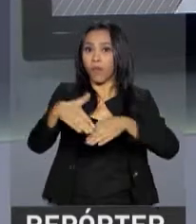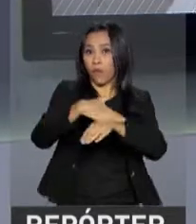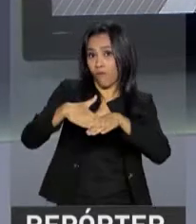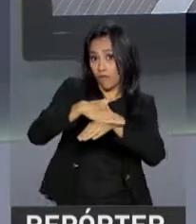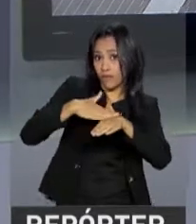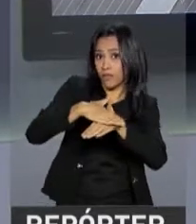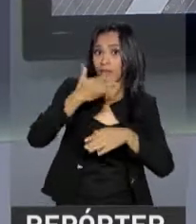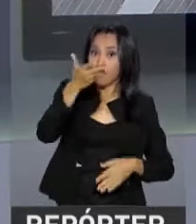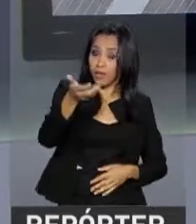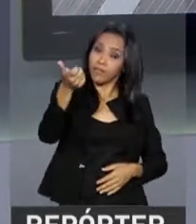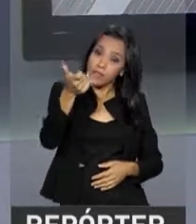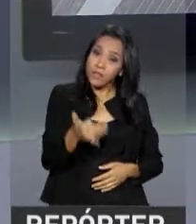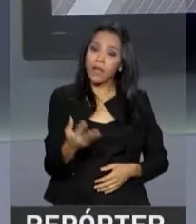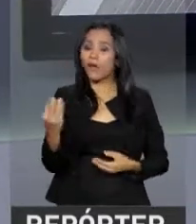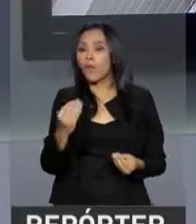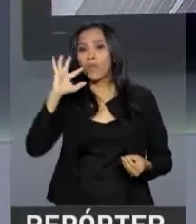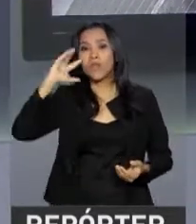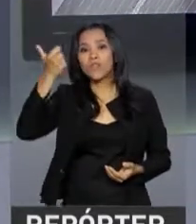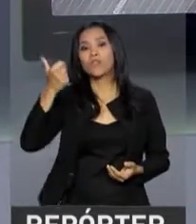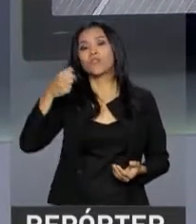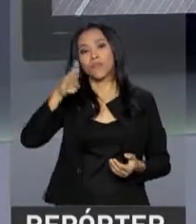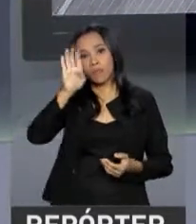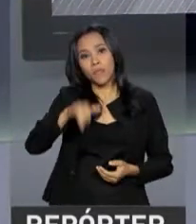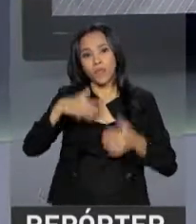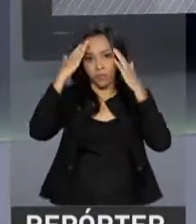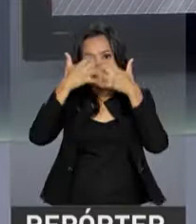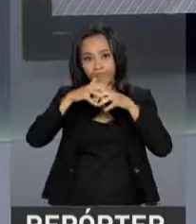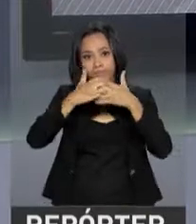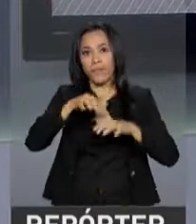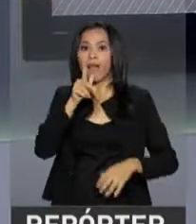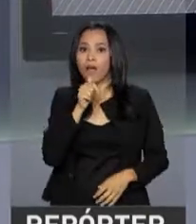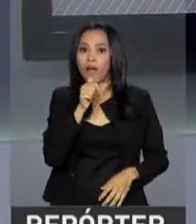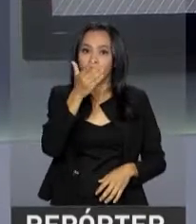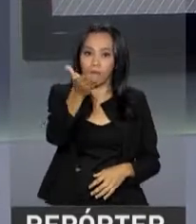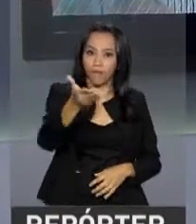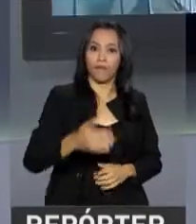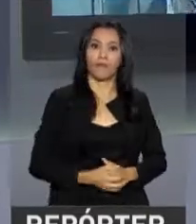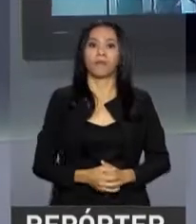ter que vai falar com a gente sobre soluções para o uso racional da água carla